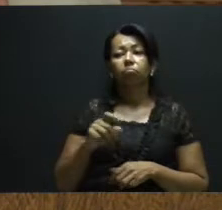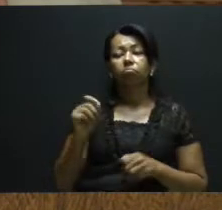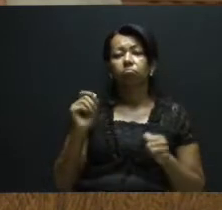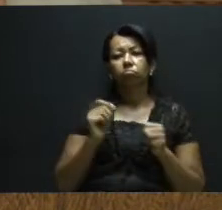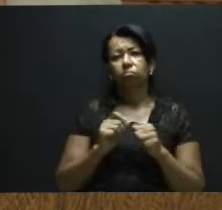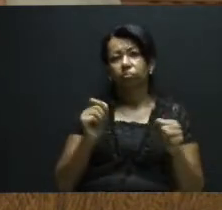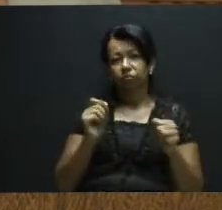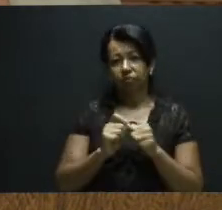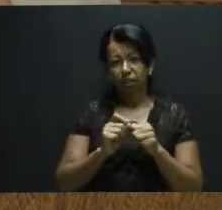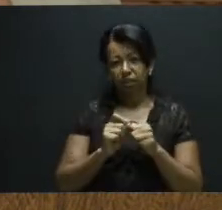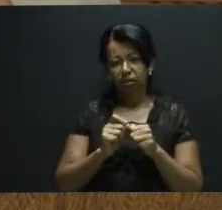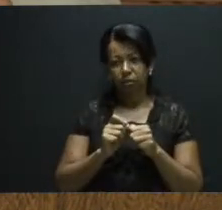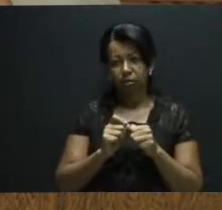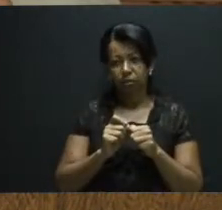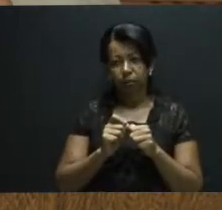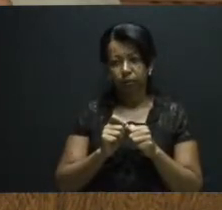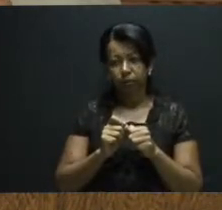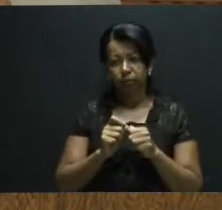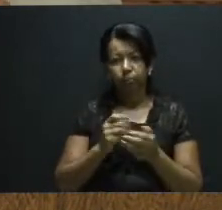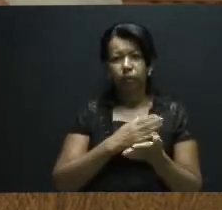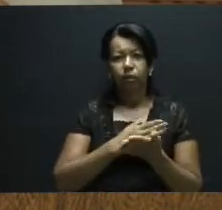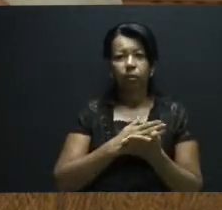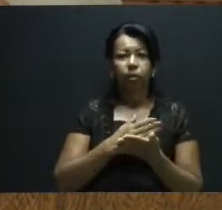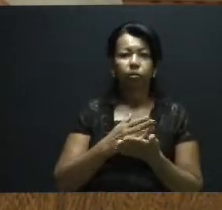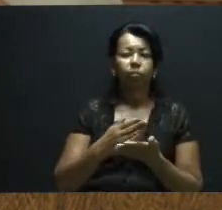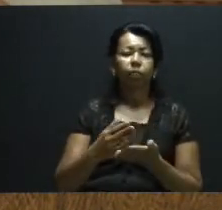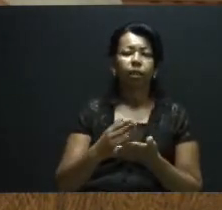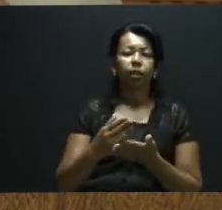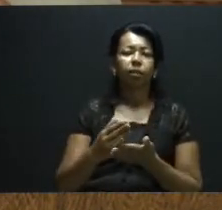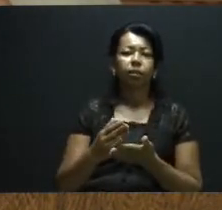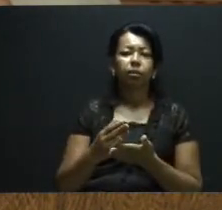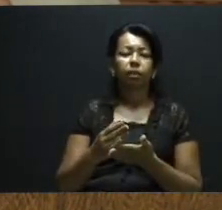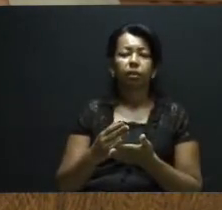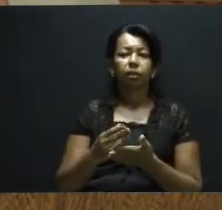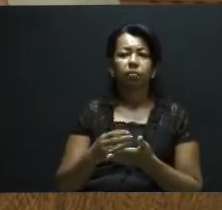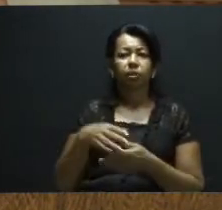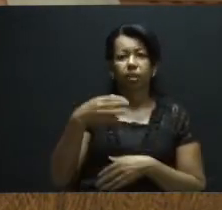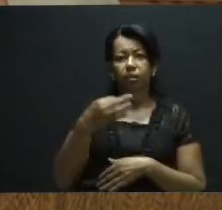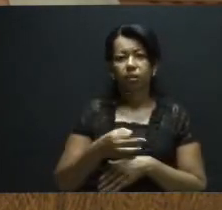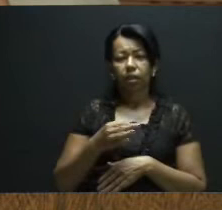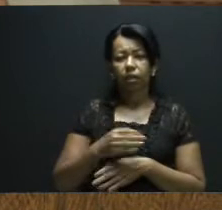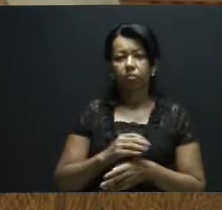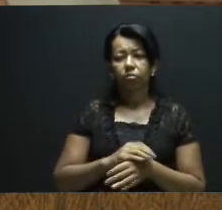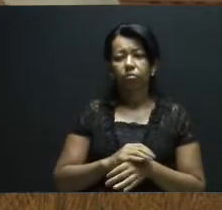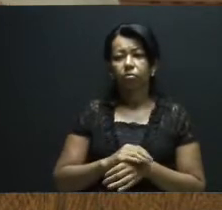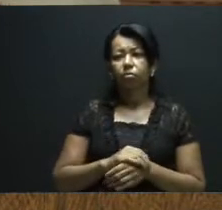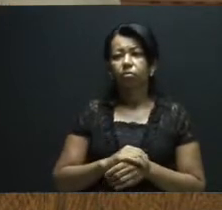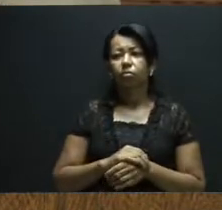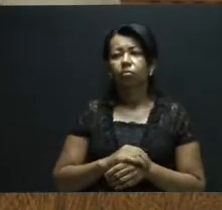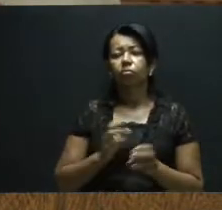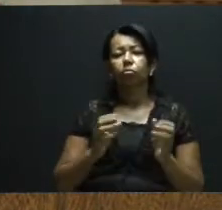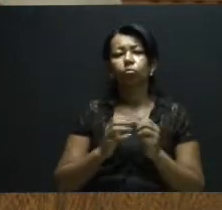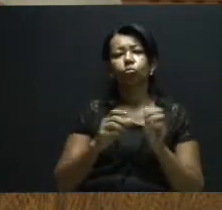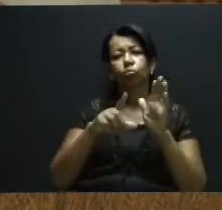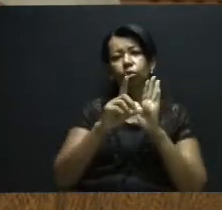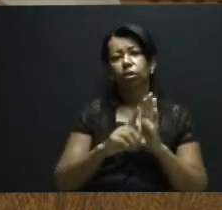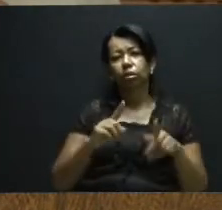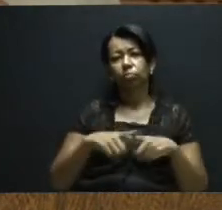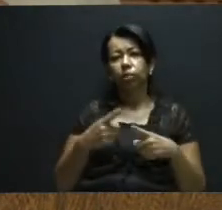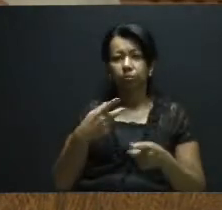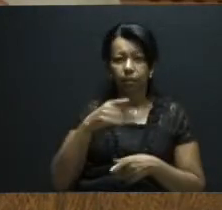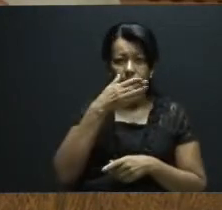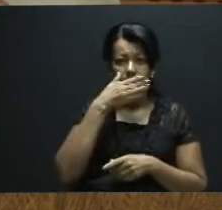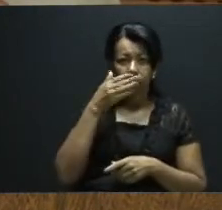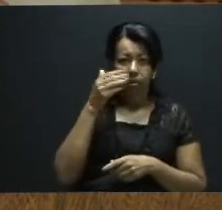a ele se ativa se adéqua ao pressuposto de origem do legislativo mas para que